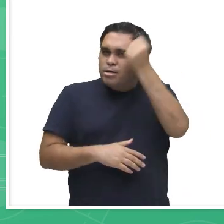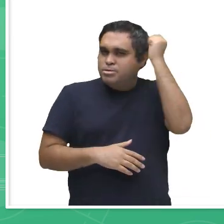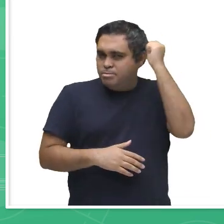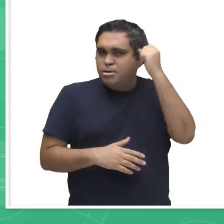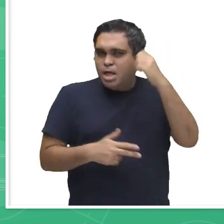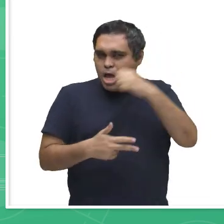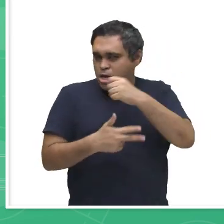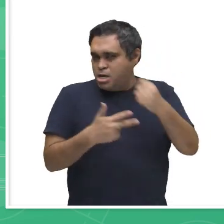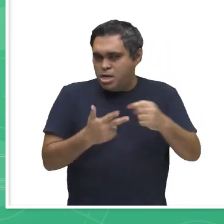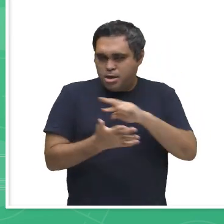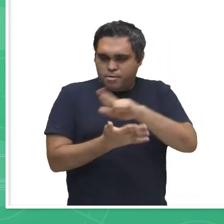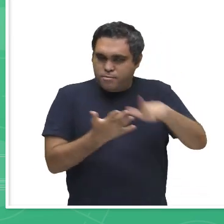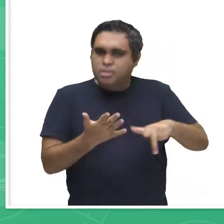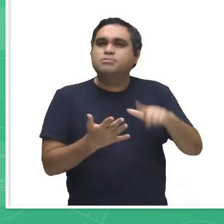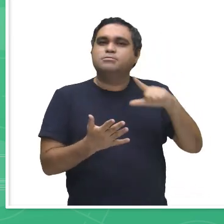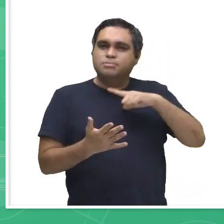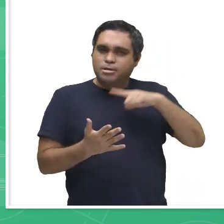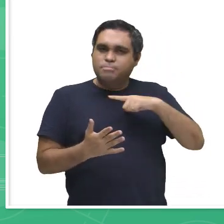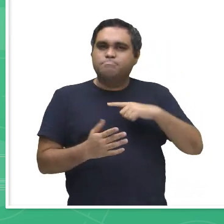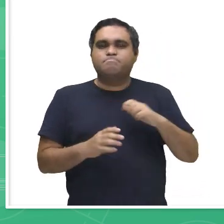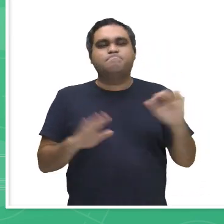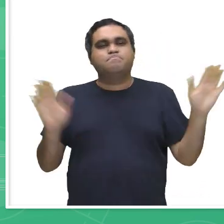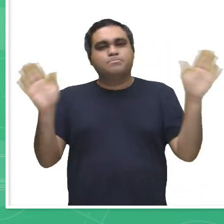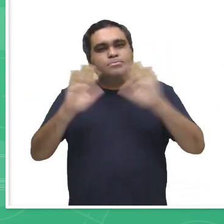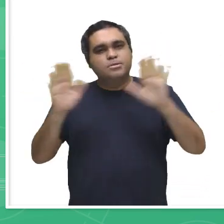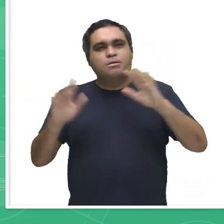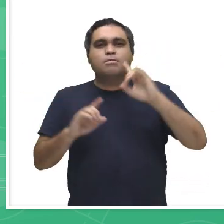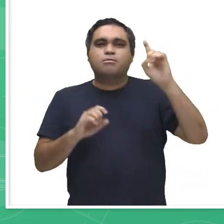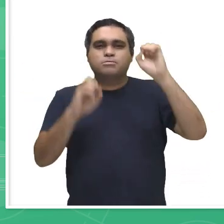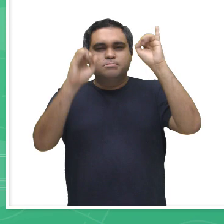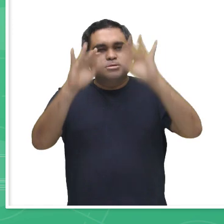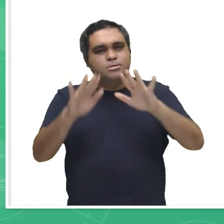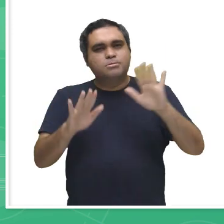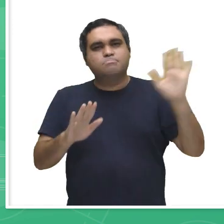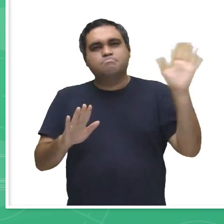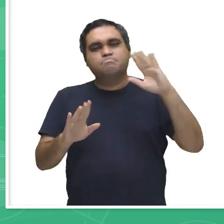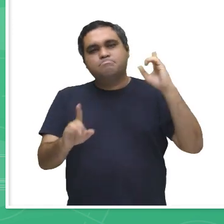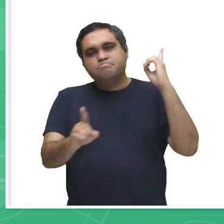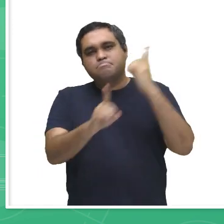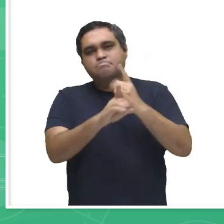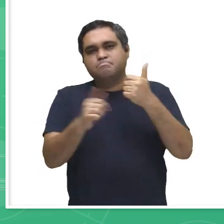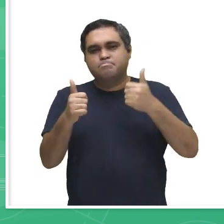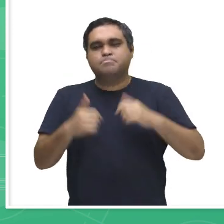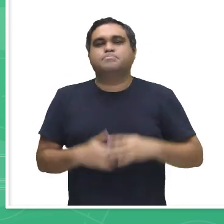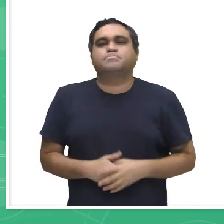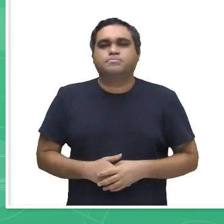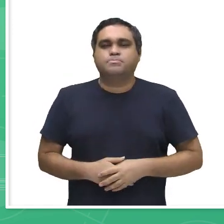no vestibular. Tchau, fiquem com Deus e até a nossa próxima aula.